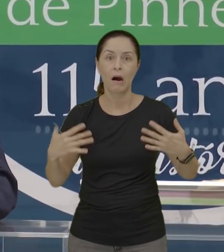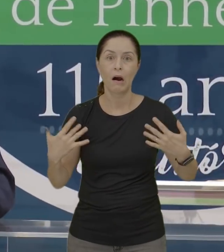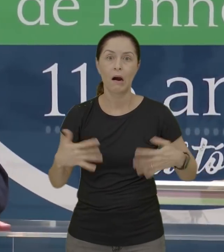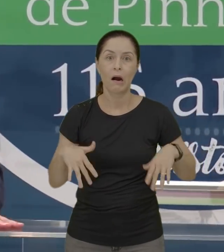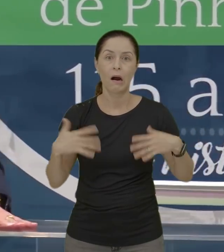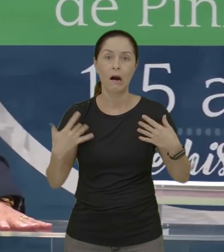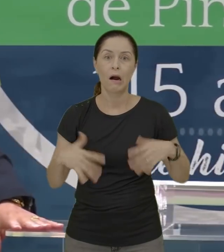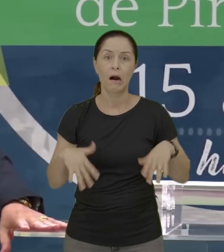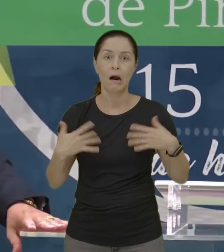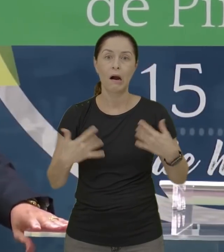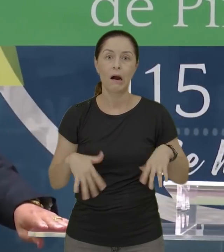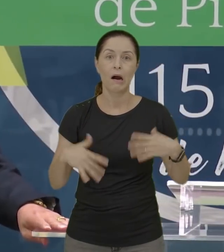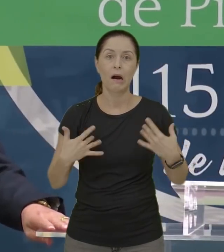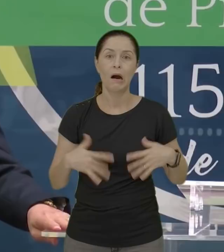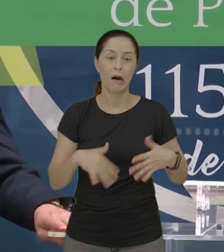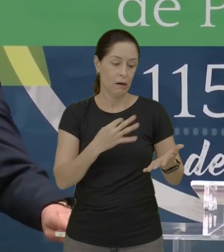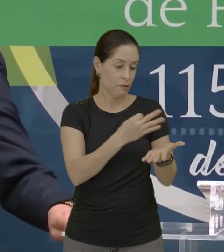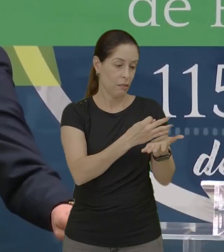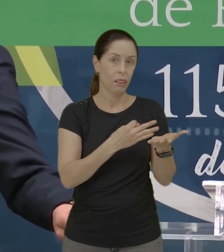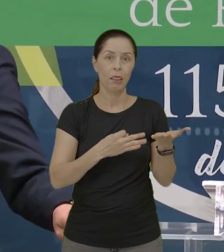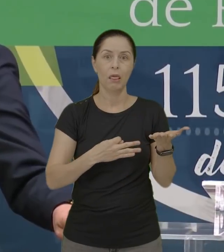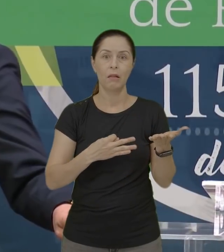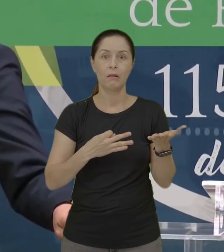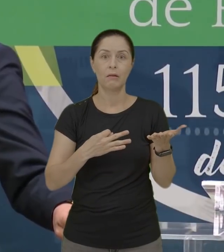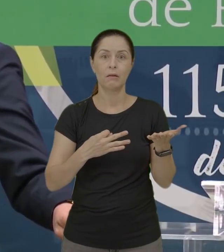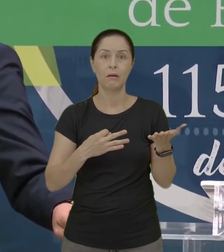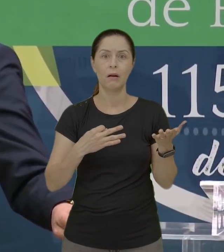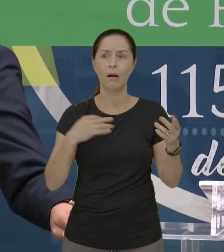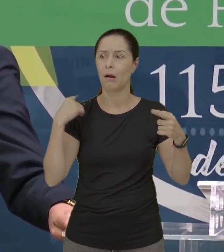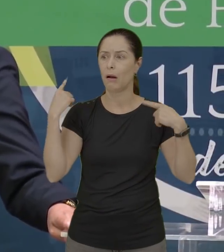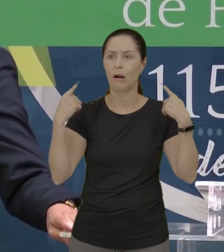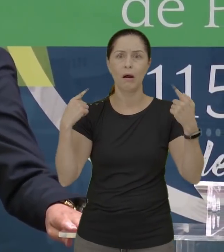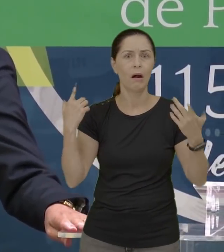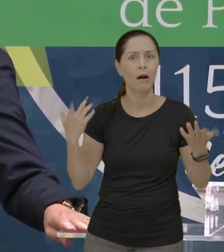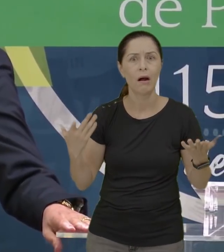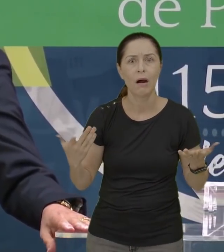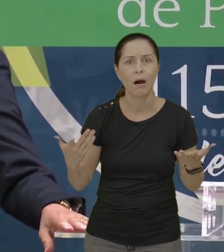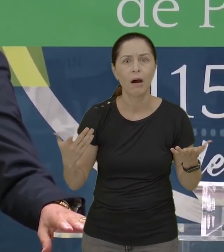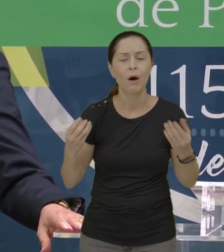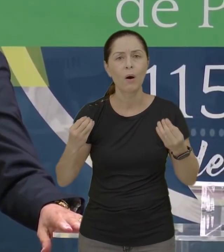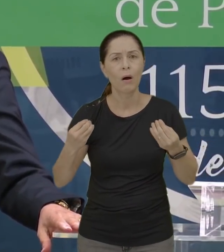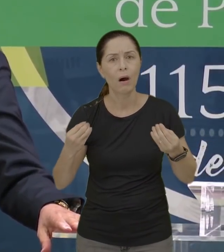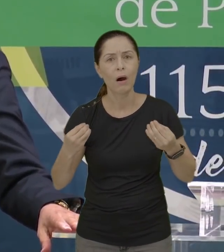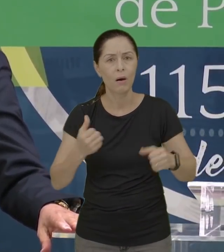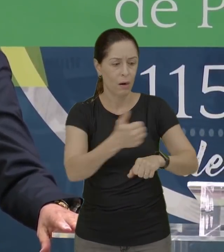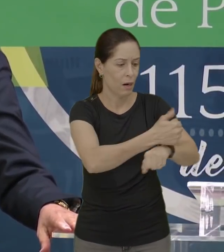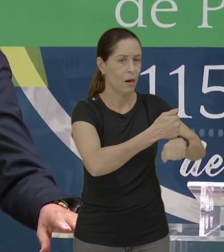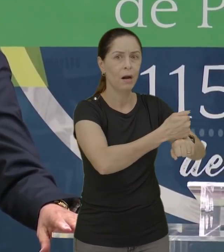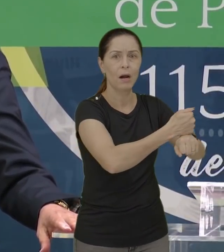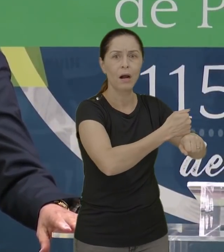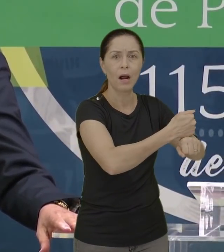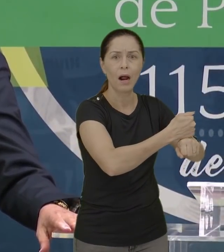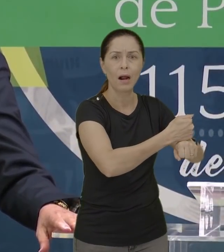porque Abraão saiu com 75 anos, esperou 25 anos o cumprimento da promessa,